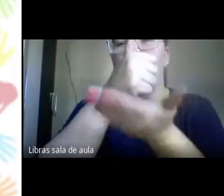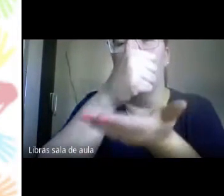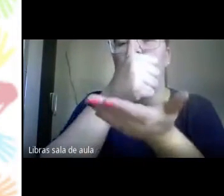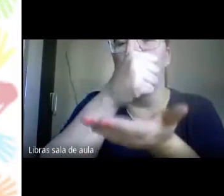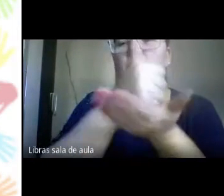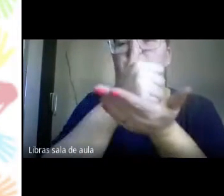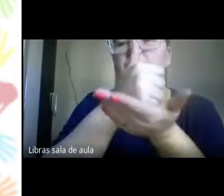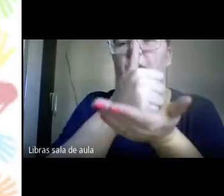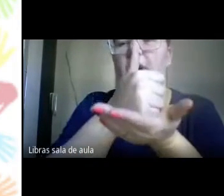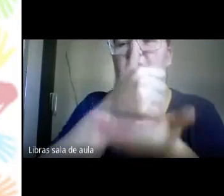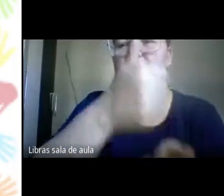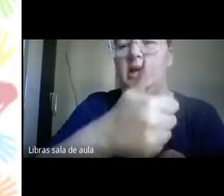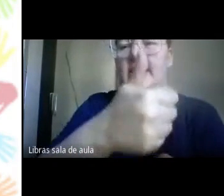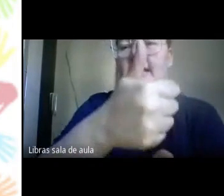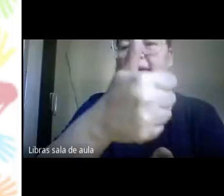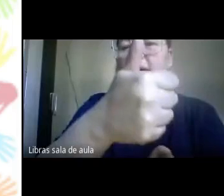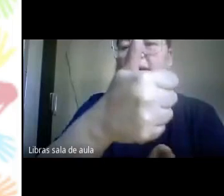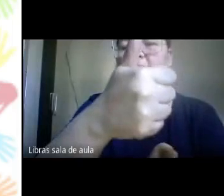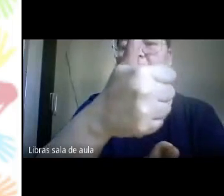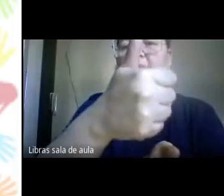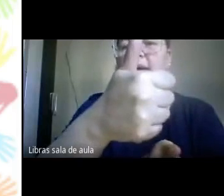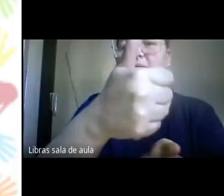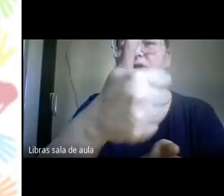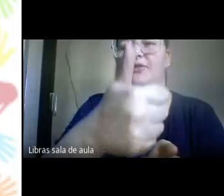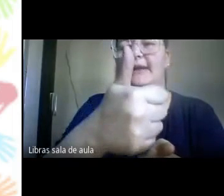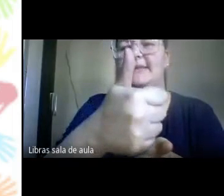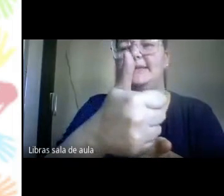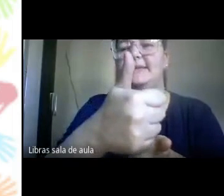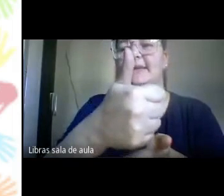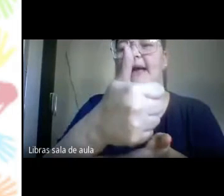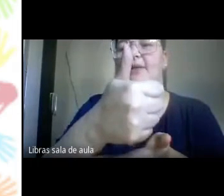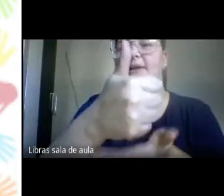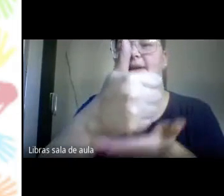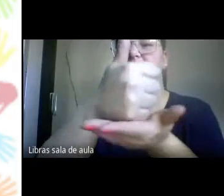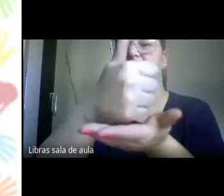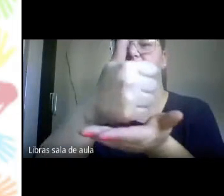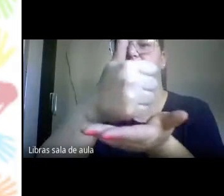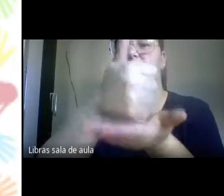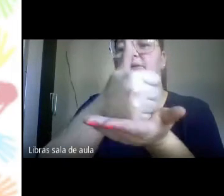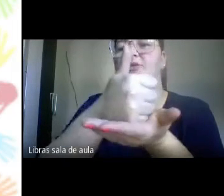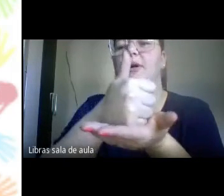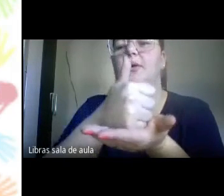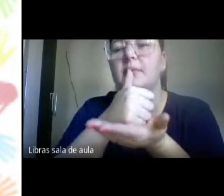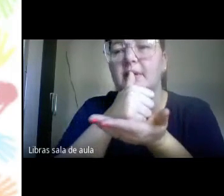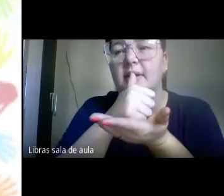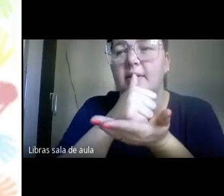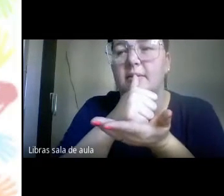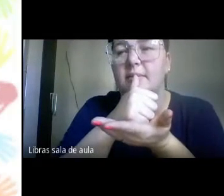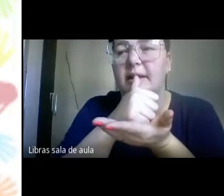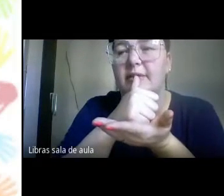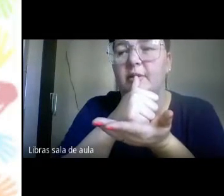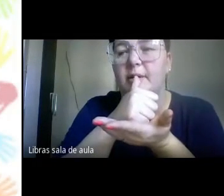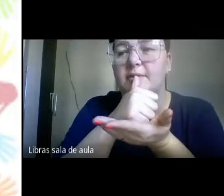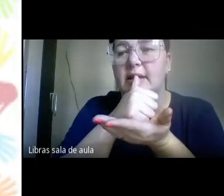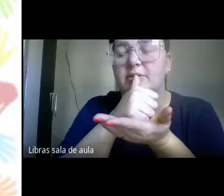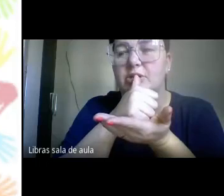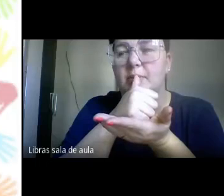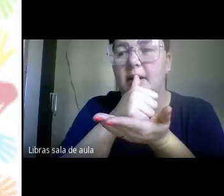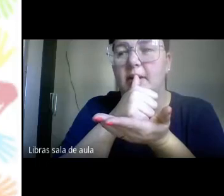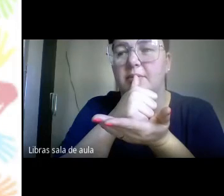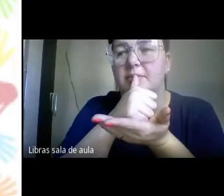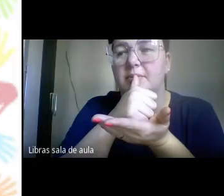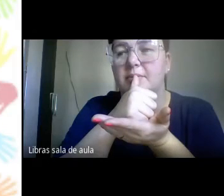A mão como suporte, e aí a gente faz esse sinal aqui, essa configuração de mão, para formar o sinal